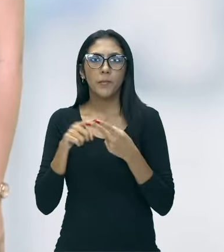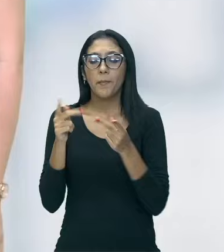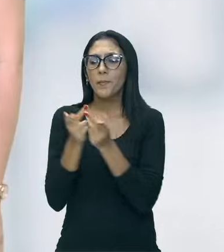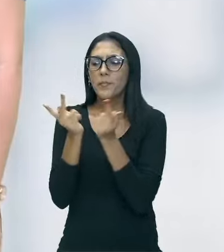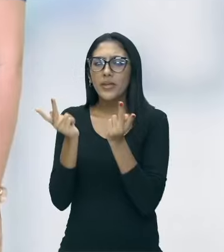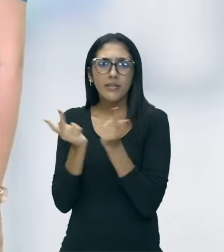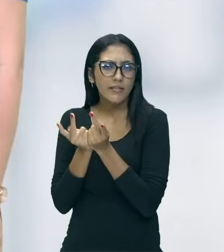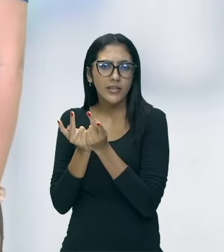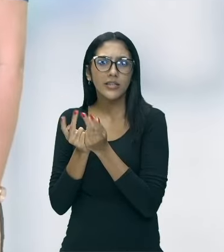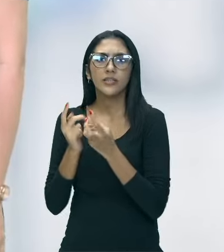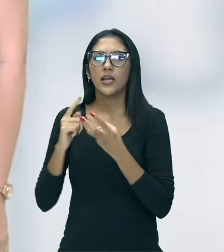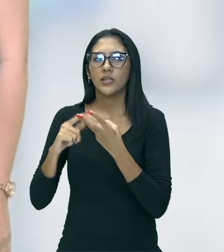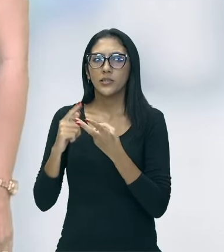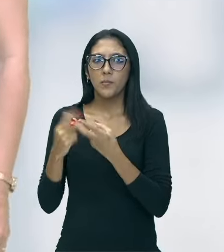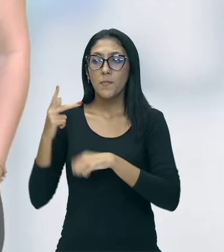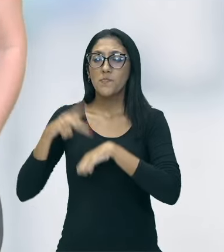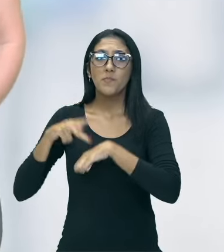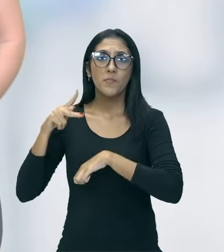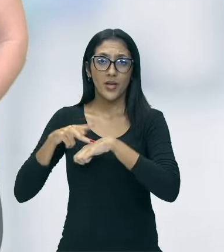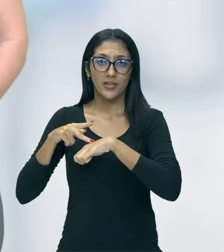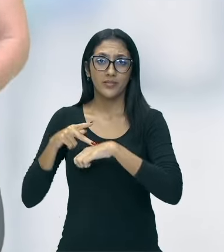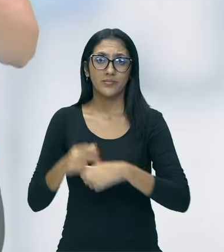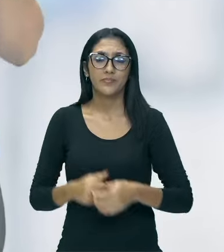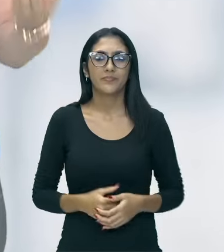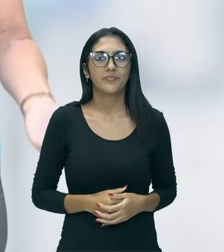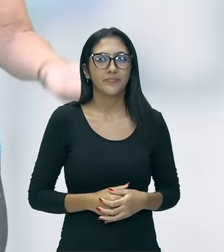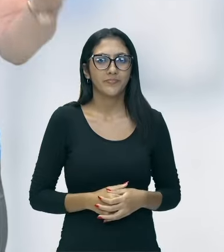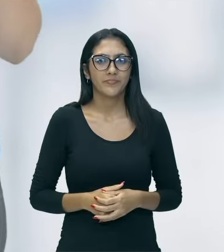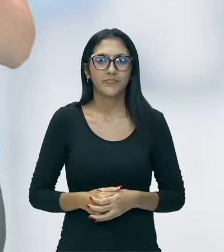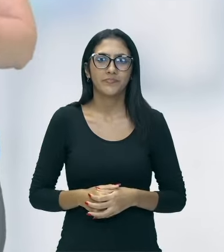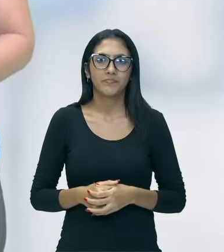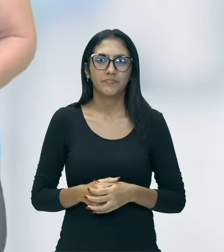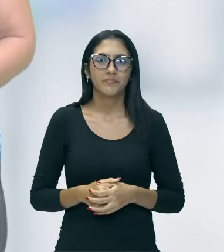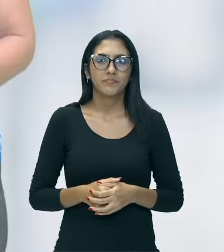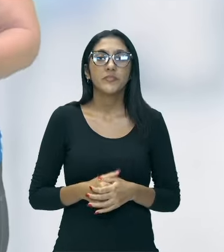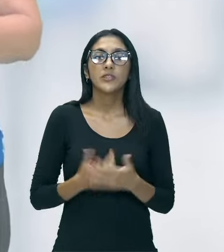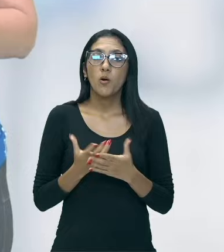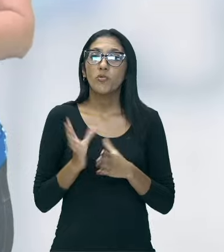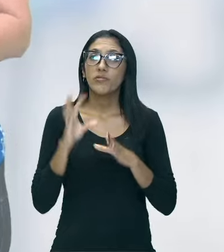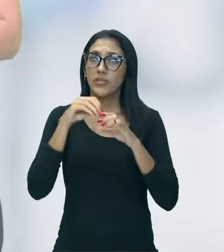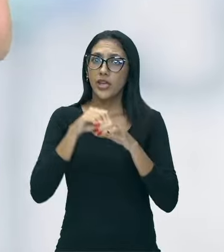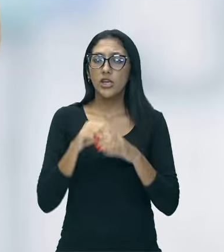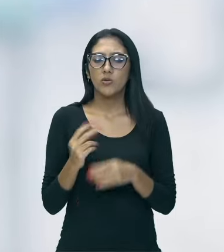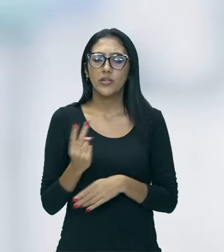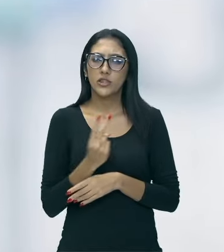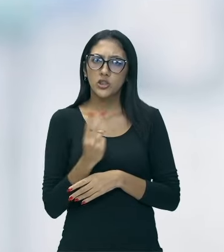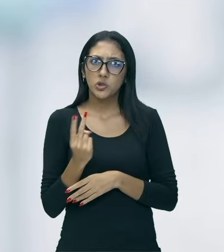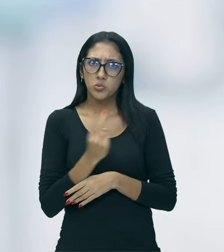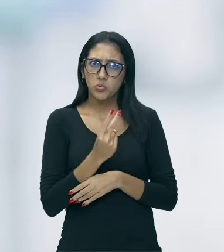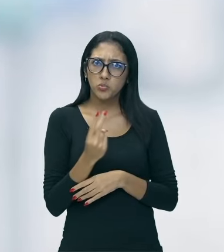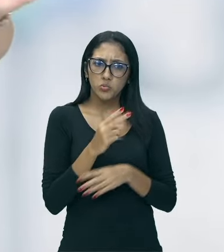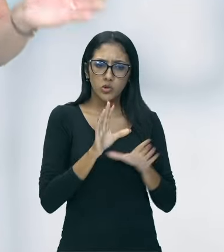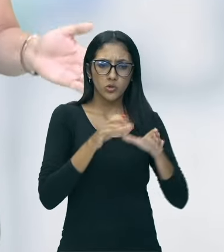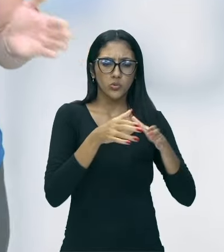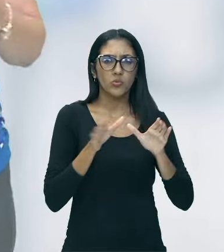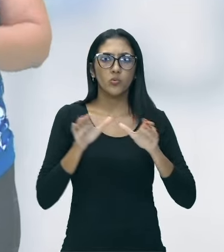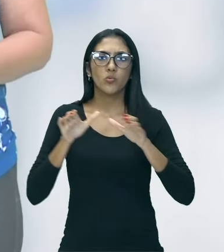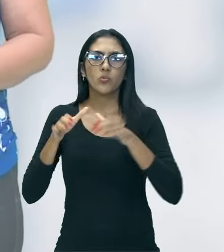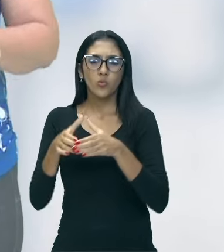pizza e pedras. Dentro das categorias de misturas homogêneas